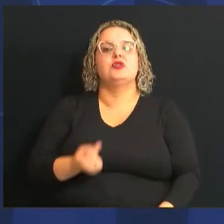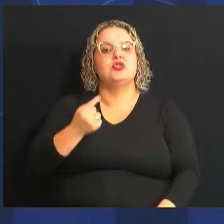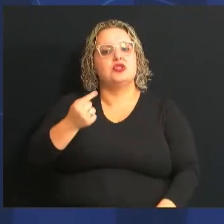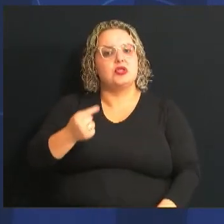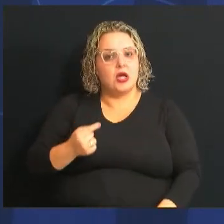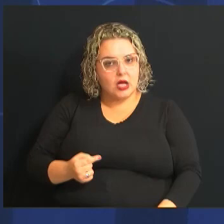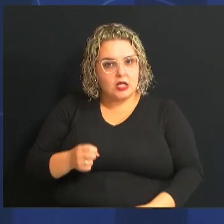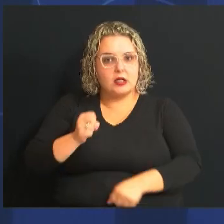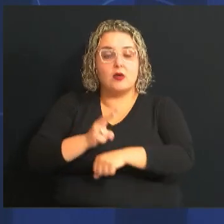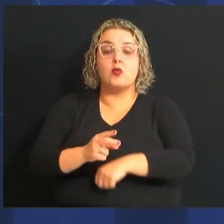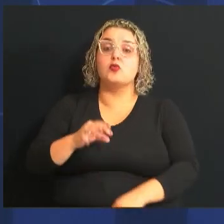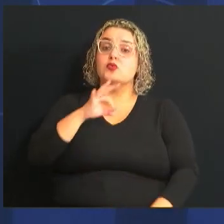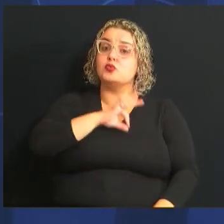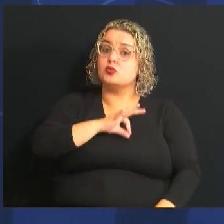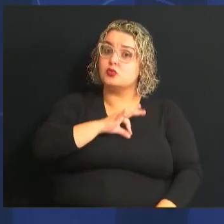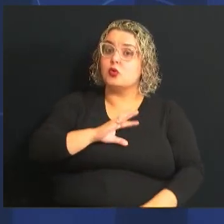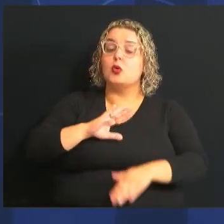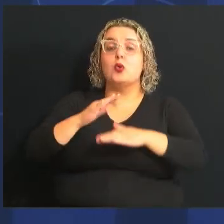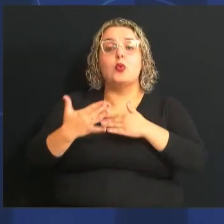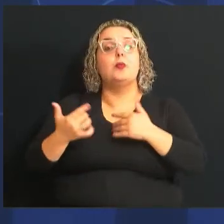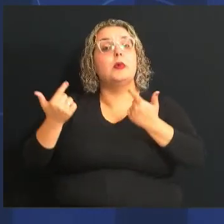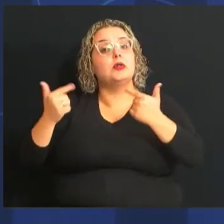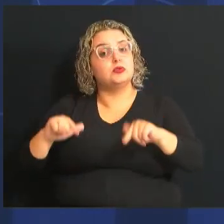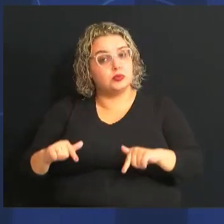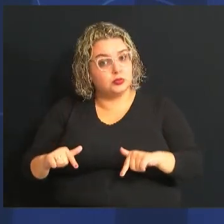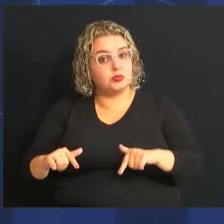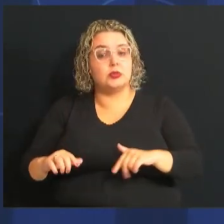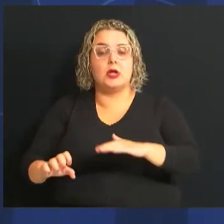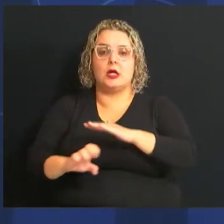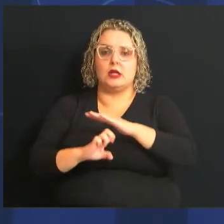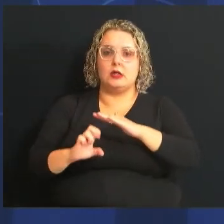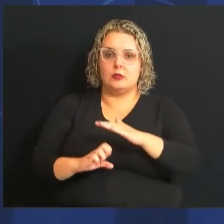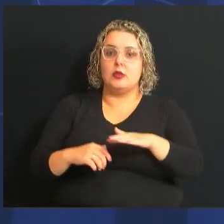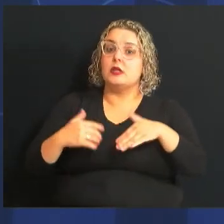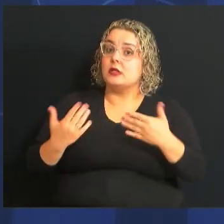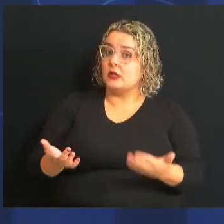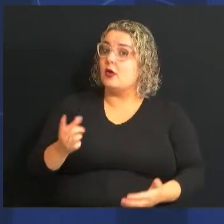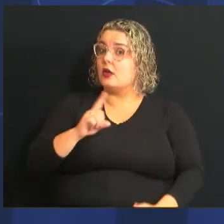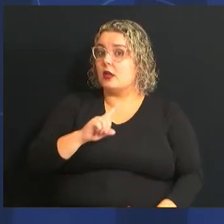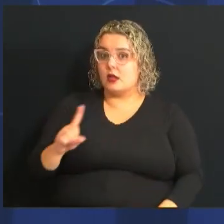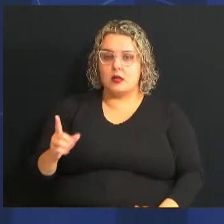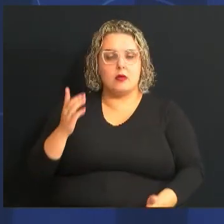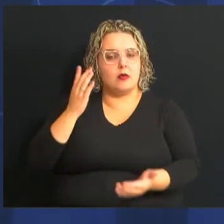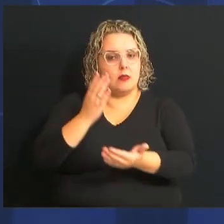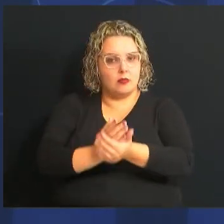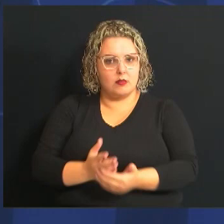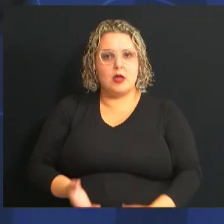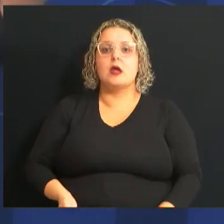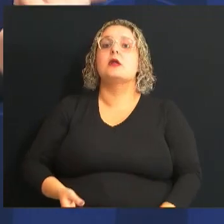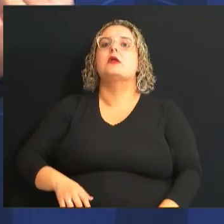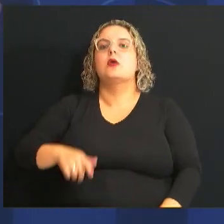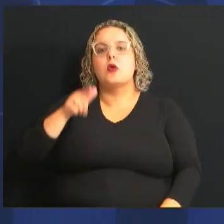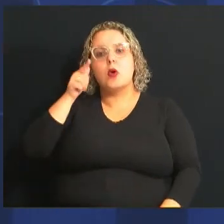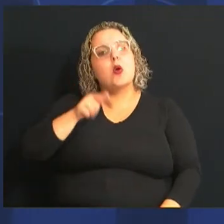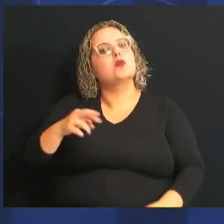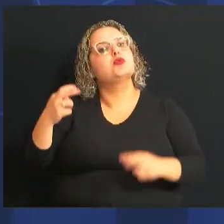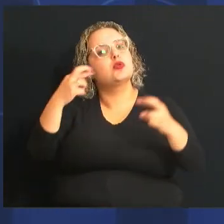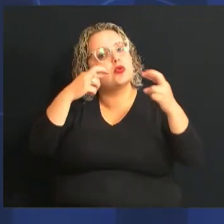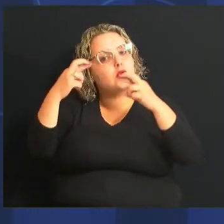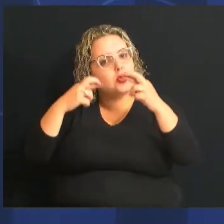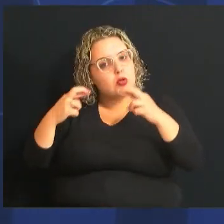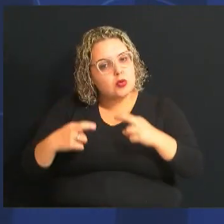o salário, o bairro onde fica essa empresa. Então, não deixe de conferir. Tem essas vagas